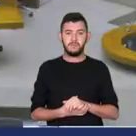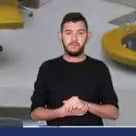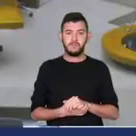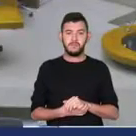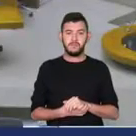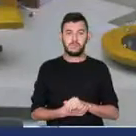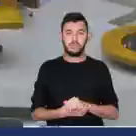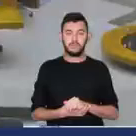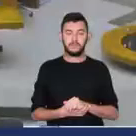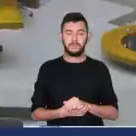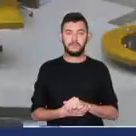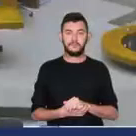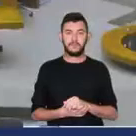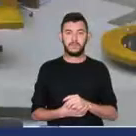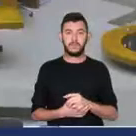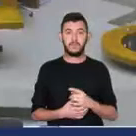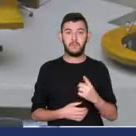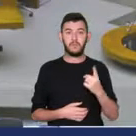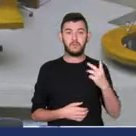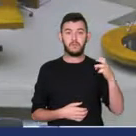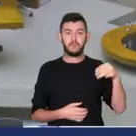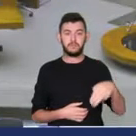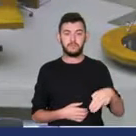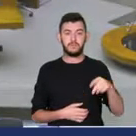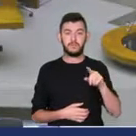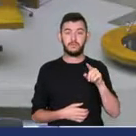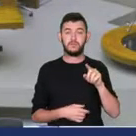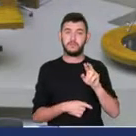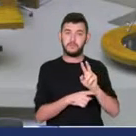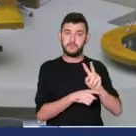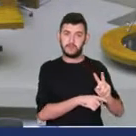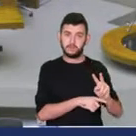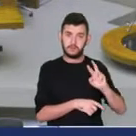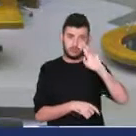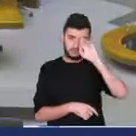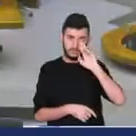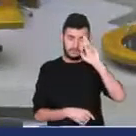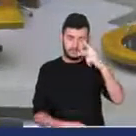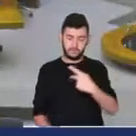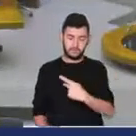Depois impressa um minuto para nós, presidente. Depois do deputado.